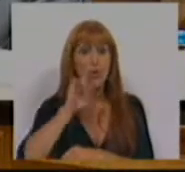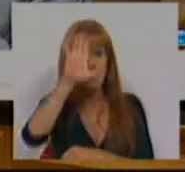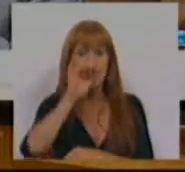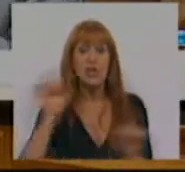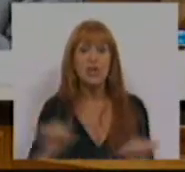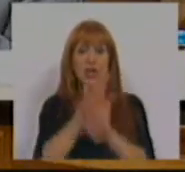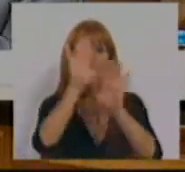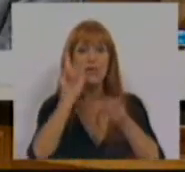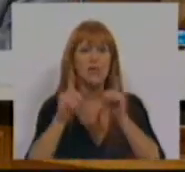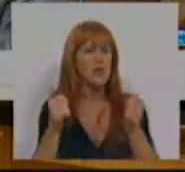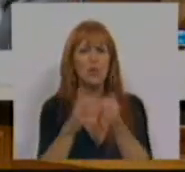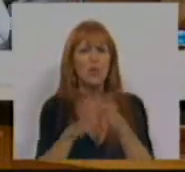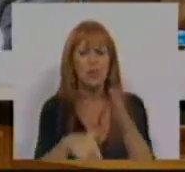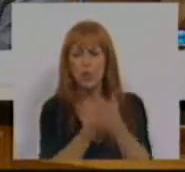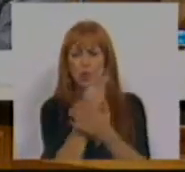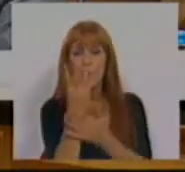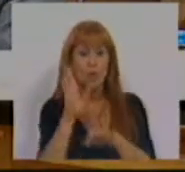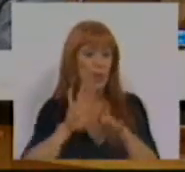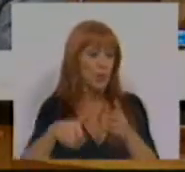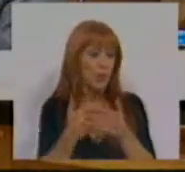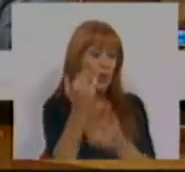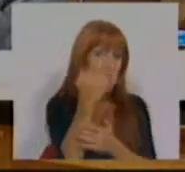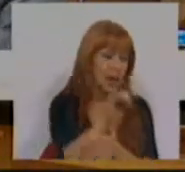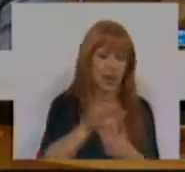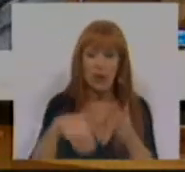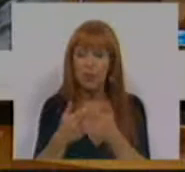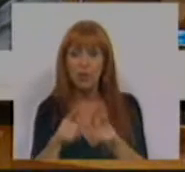esclarecer se tudo isto, a proposta do IRS, a